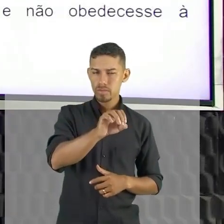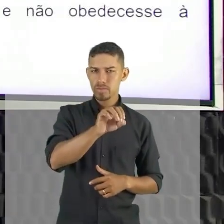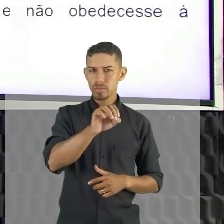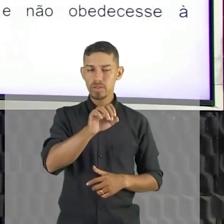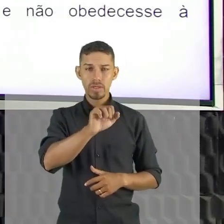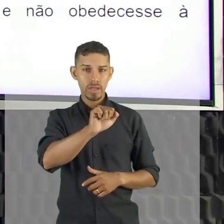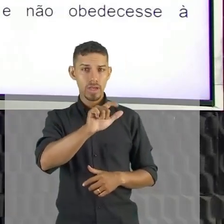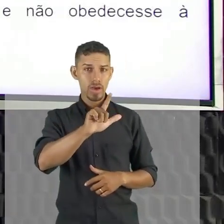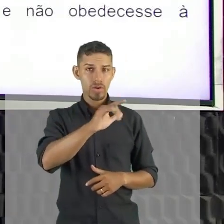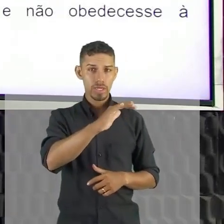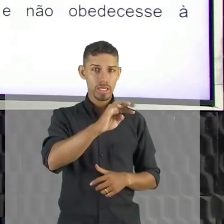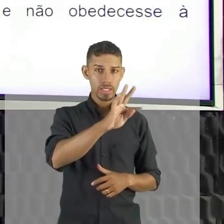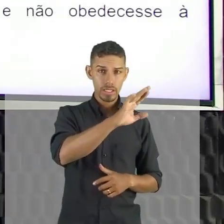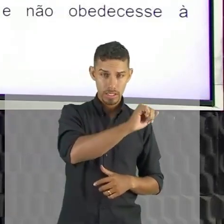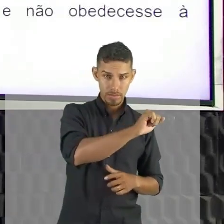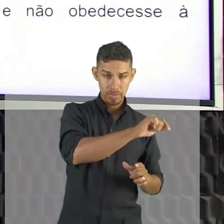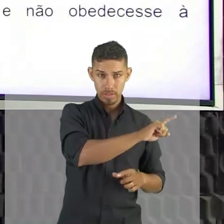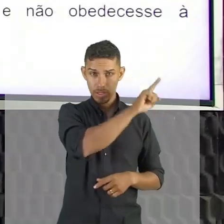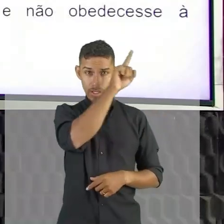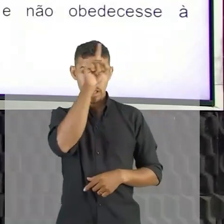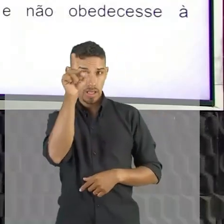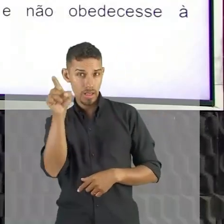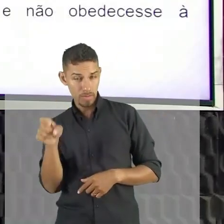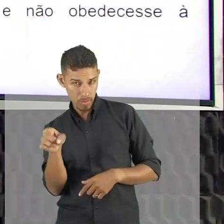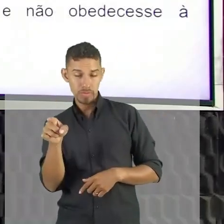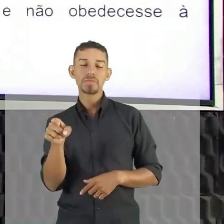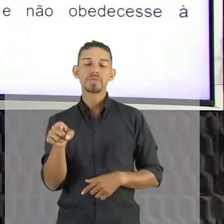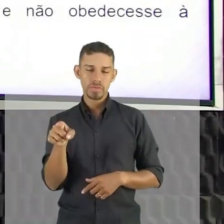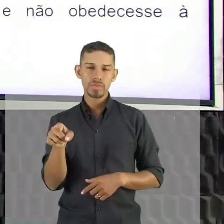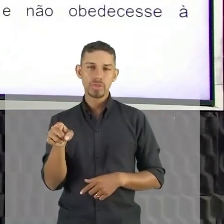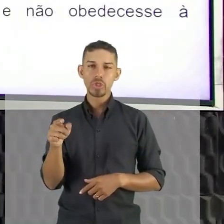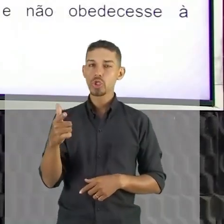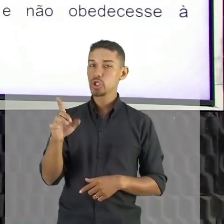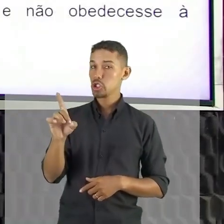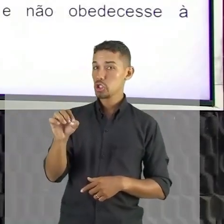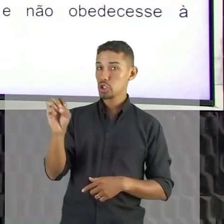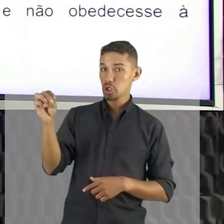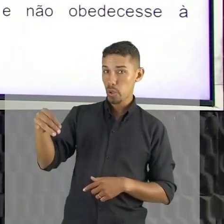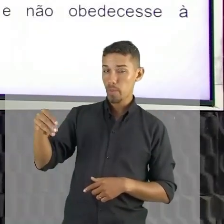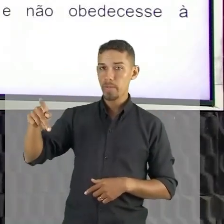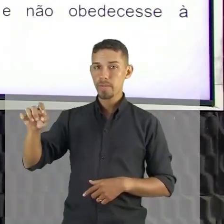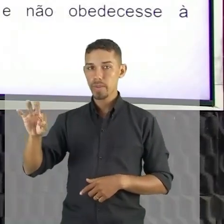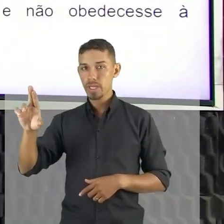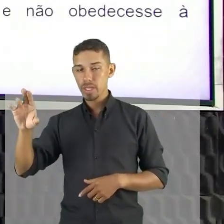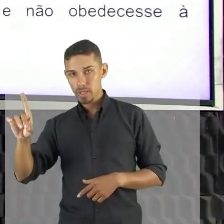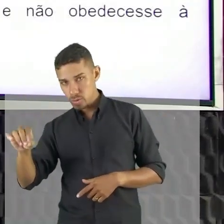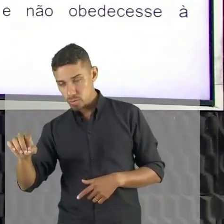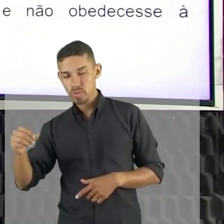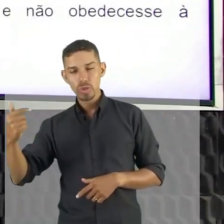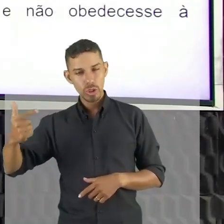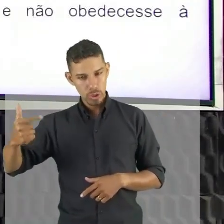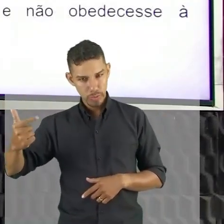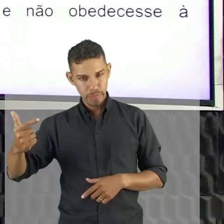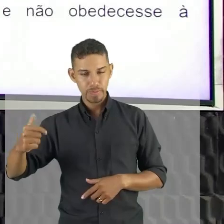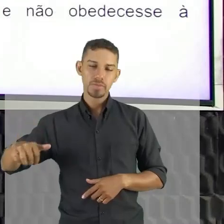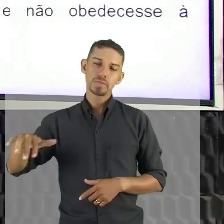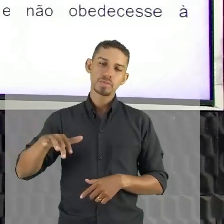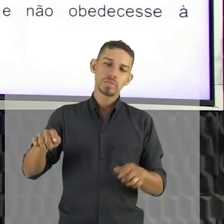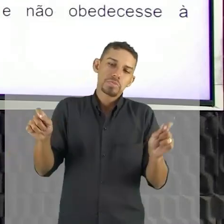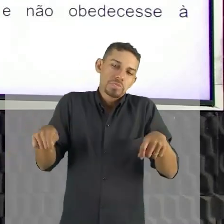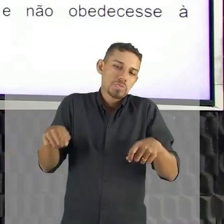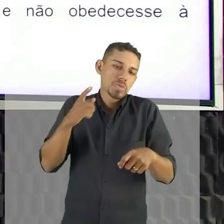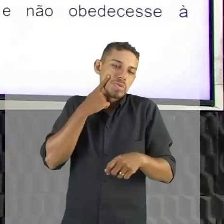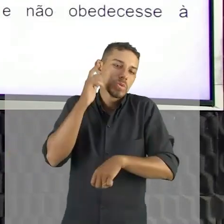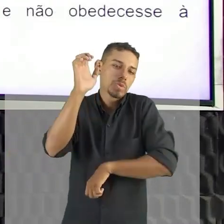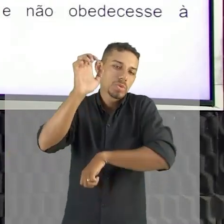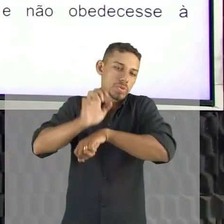Pedro II, né, que ele não podia assumir, então se tem um golpe da maioridade, exatamente para que ele possa então assumir, e é o que nós chamamos dentro da história brasileira